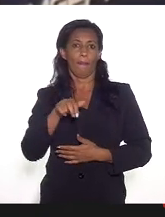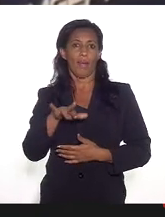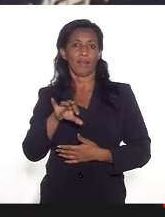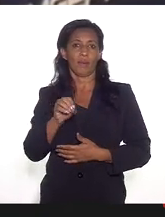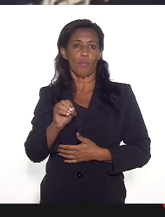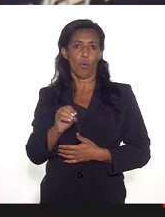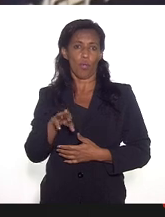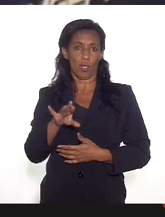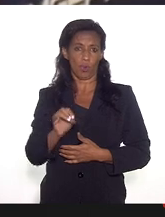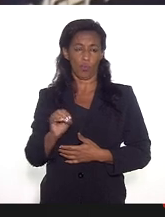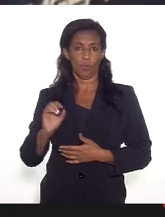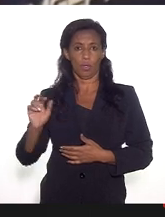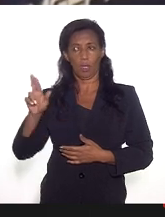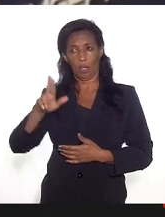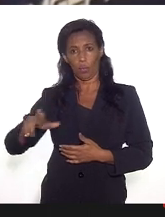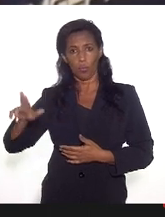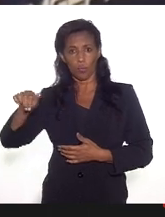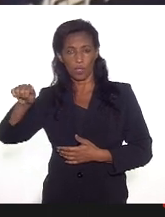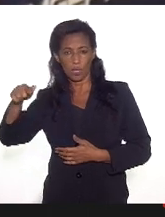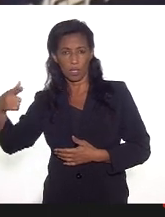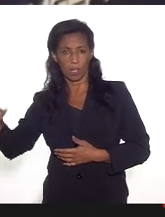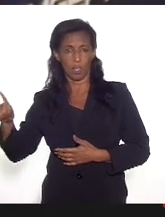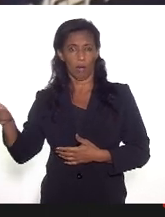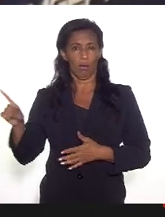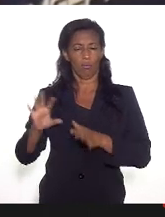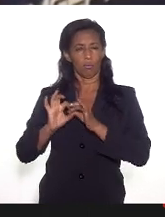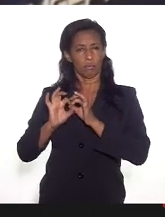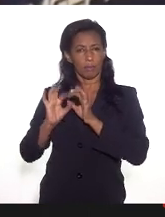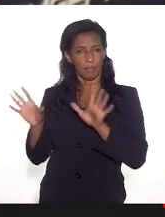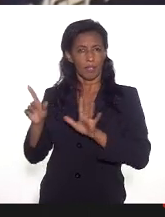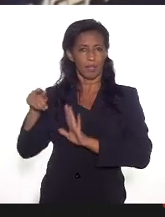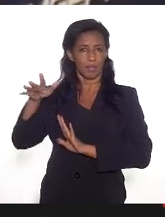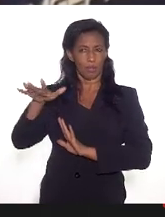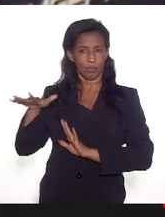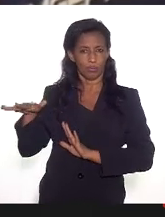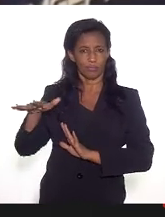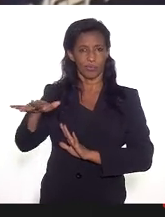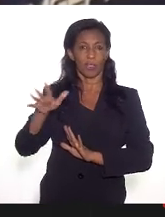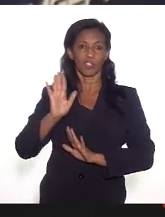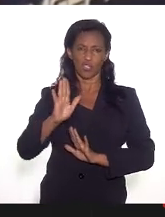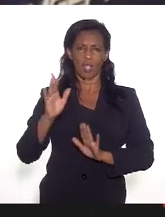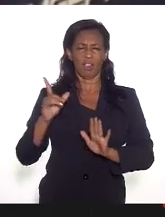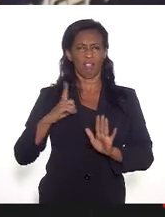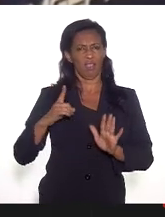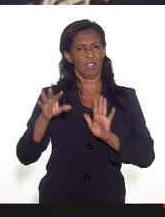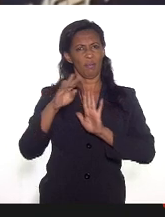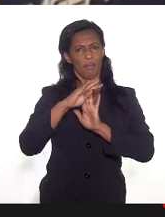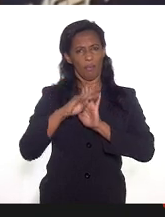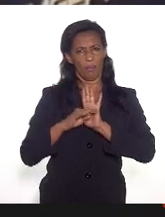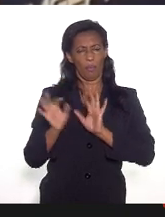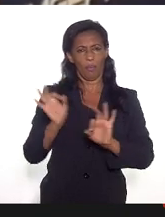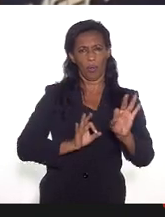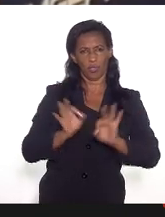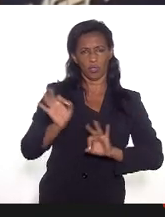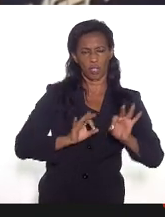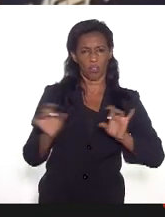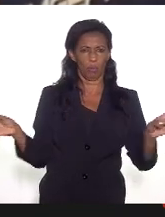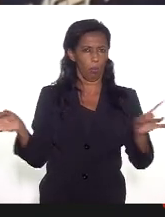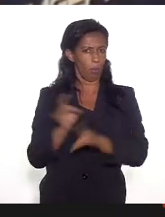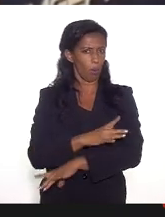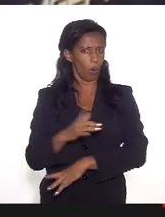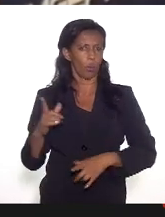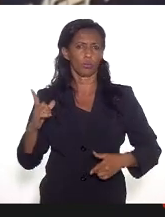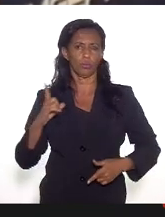União, a liberação daqueles cascos. Então, nós já temos o projeto pronto, já temos